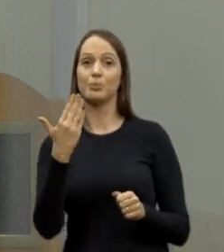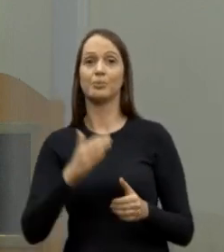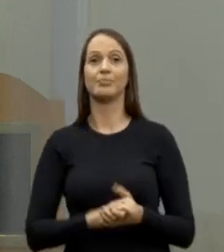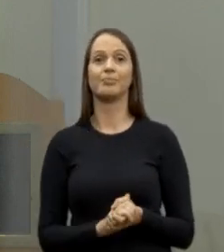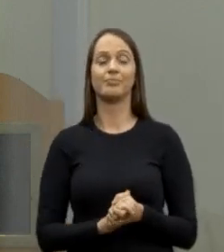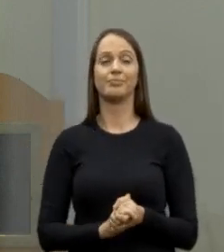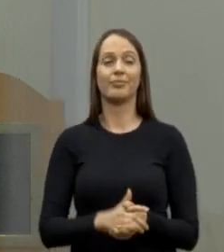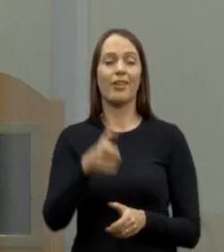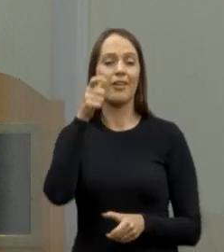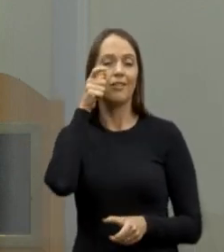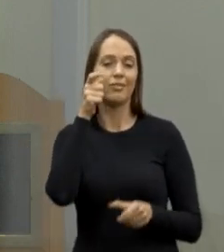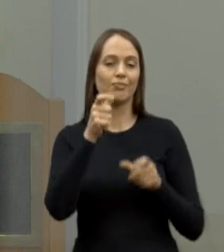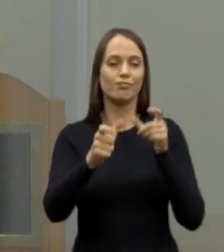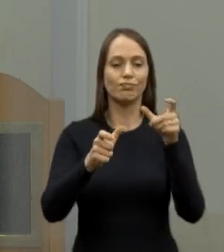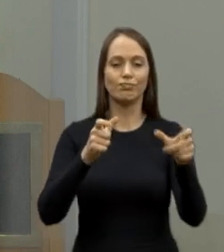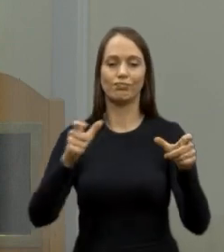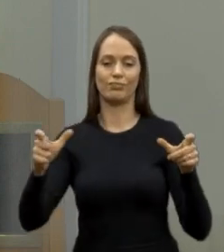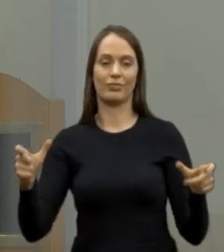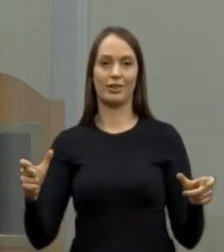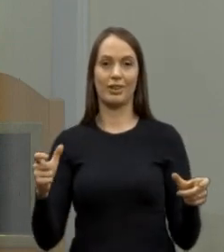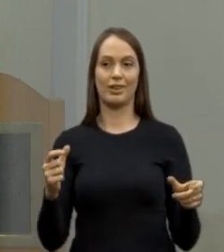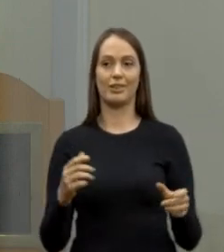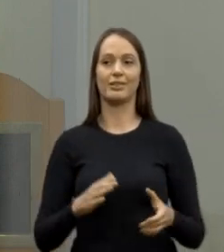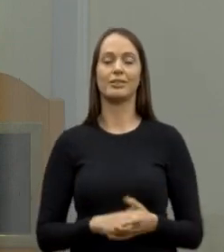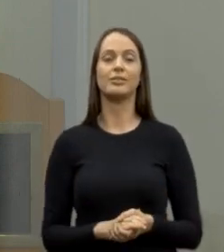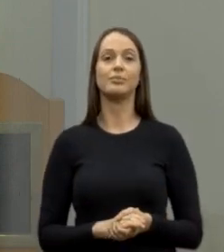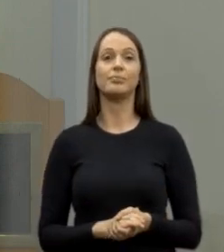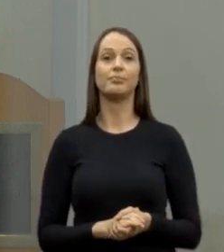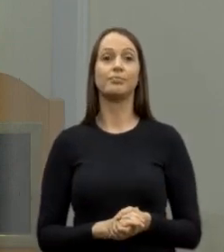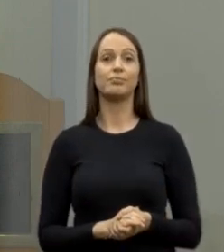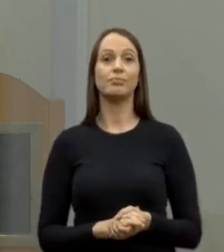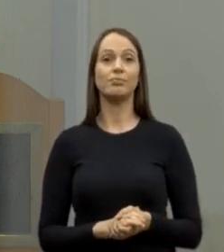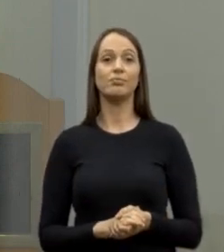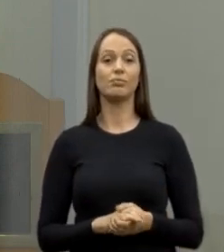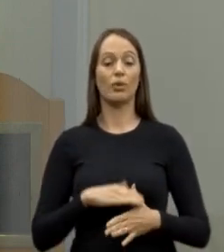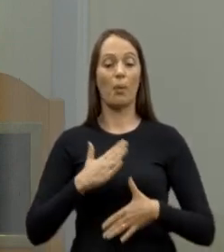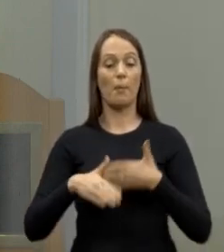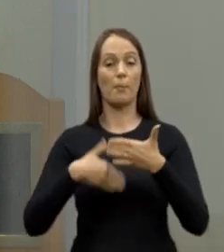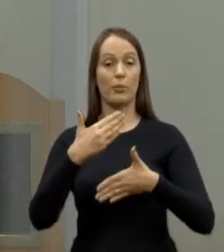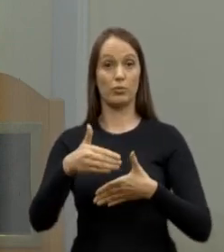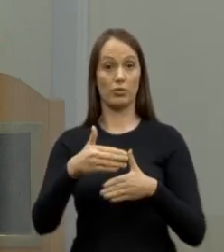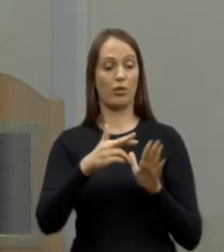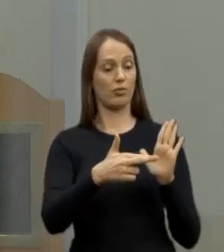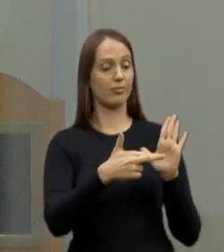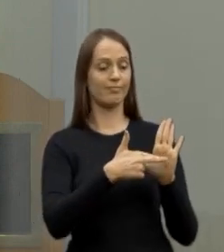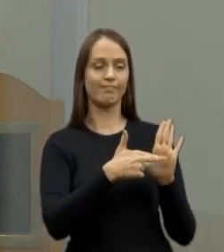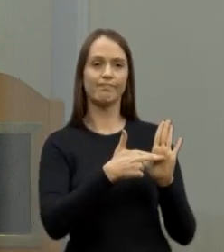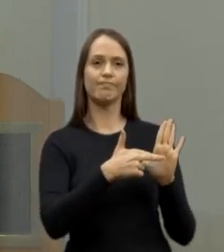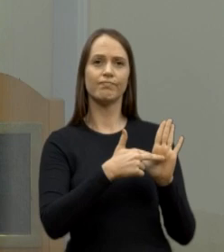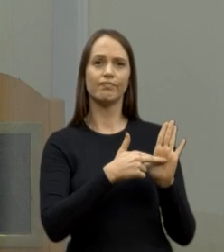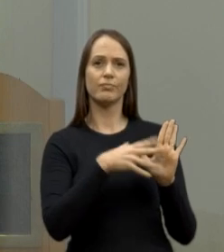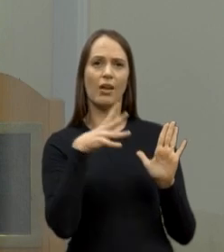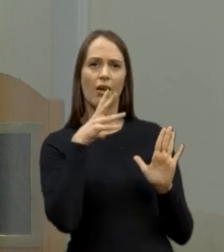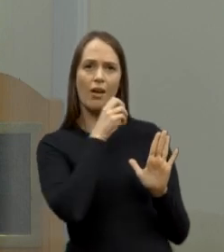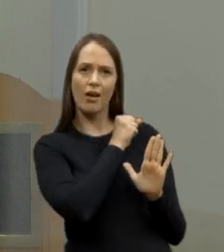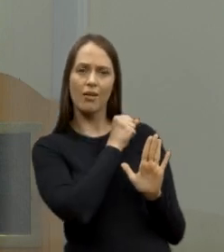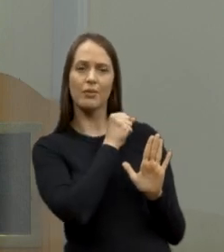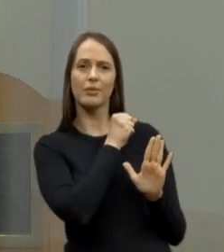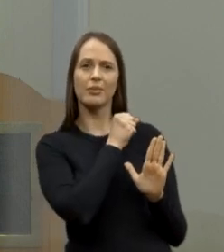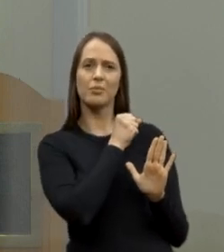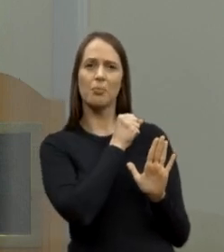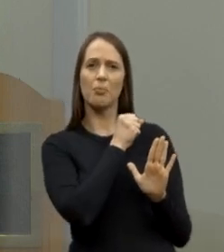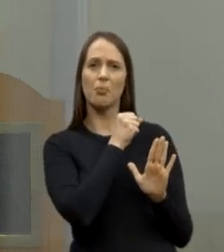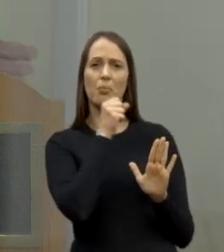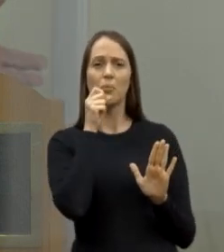interesses e a conveniência. Essa aceleração do processo, se é tão importante, necessária e